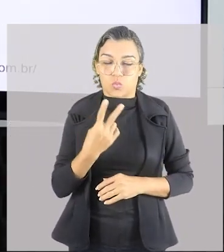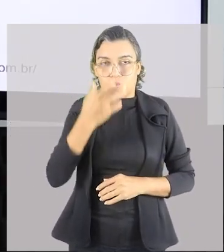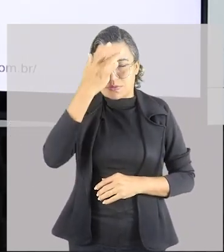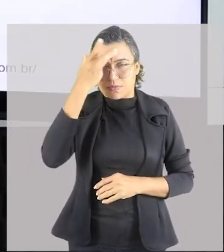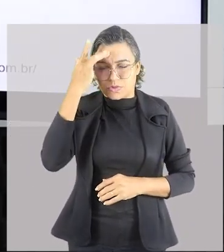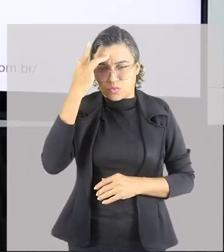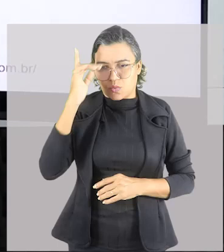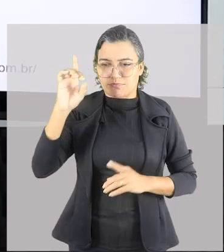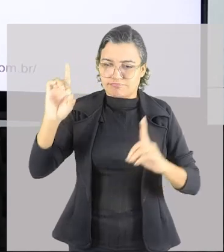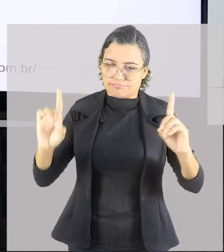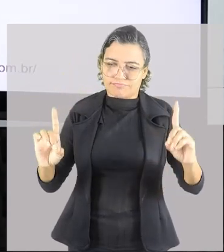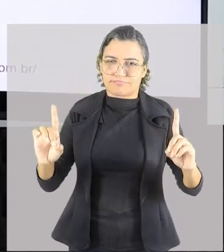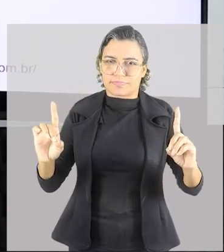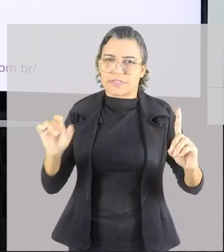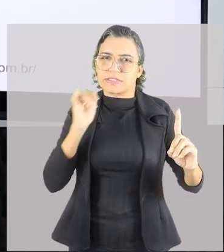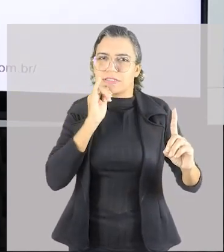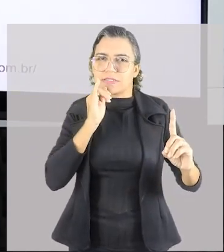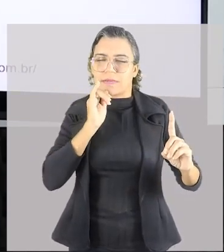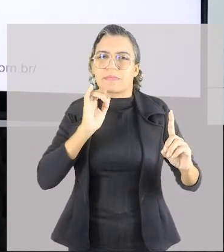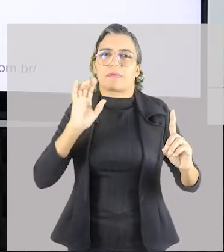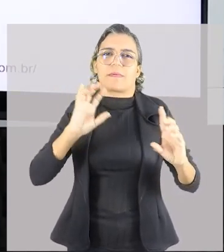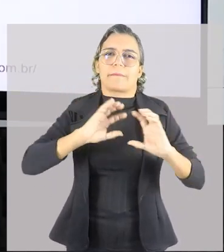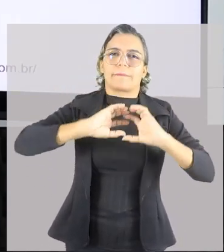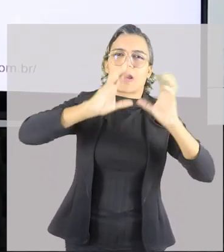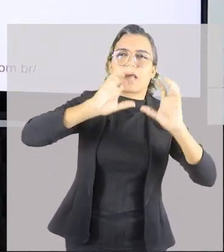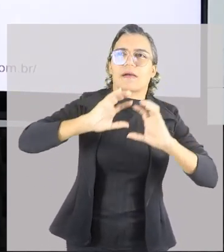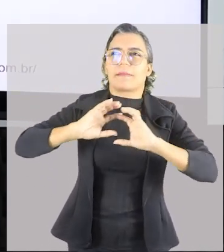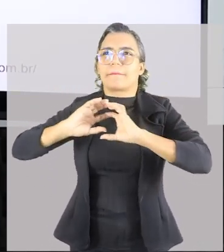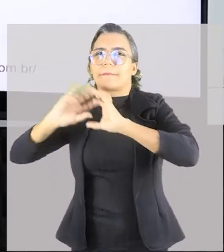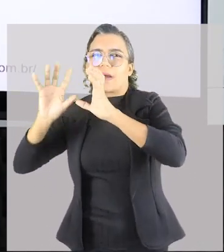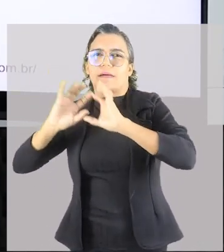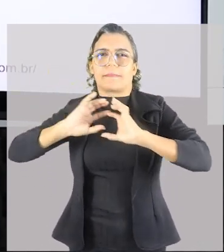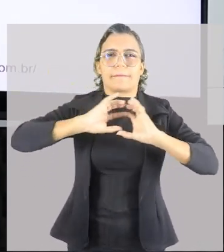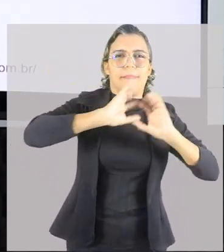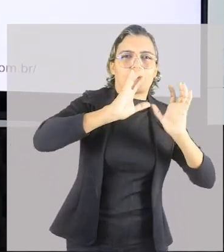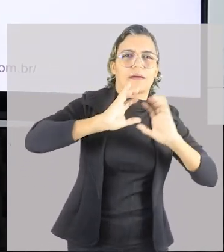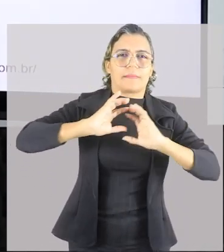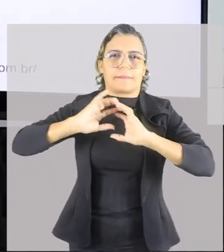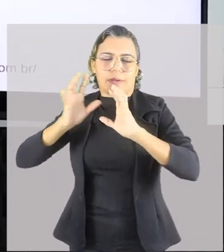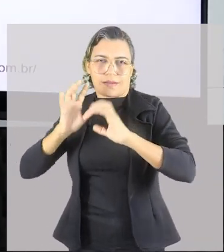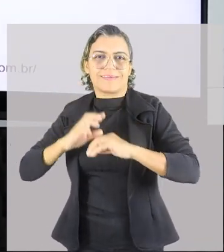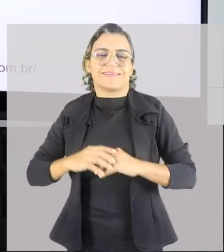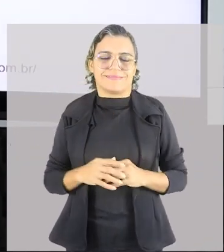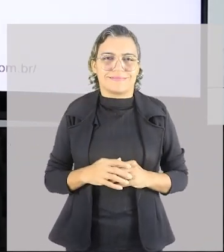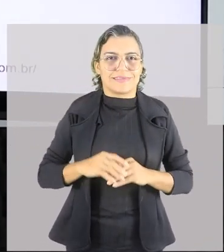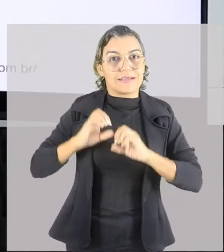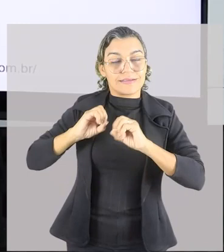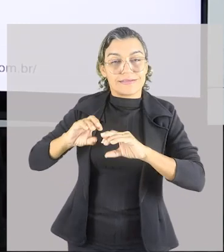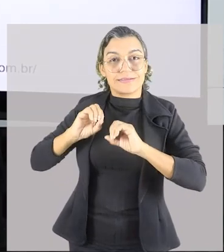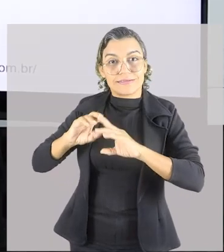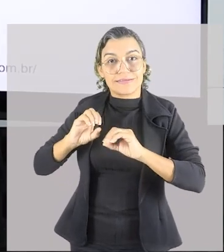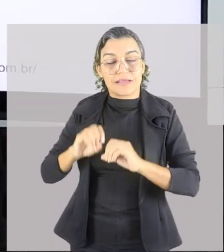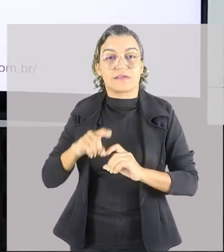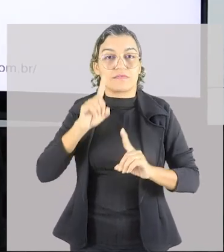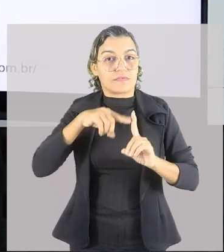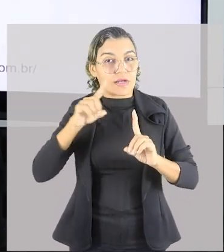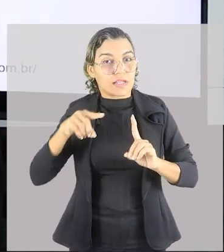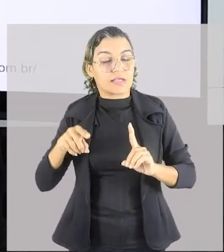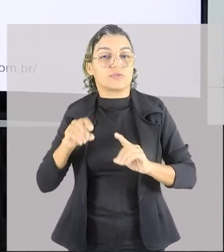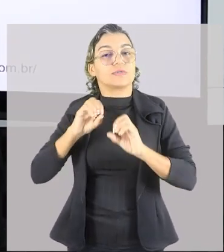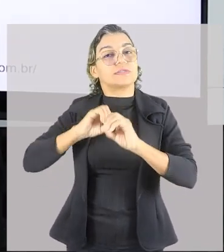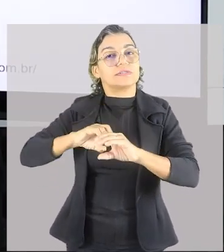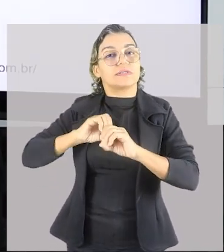e pede para que eles fiquem lá trocando passes, fazendo as variações dos fundamentos do vôlei. A gente está fazendo ali um